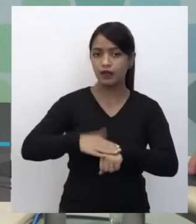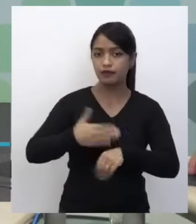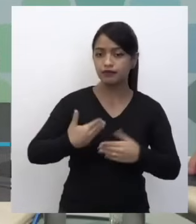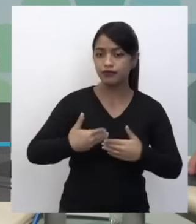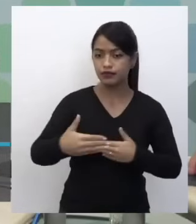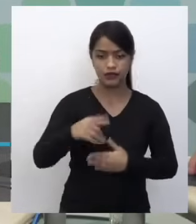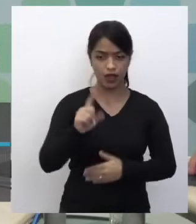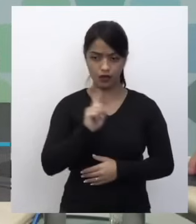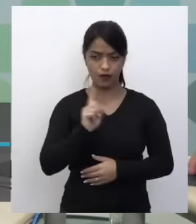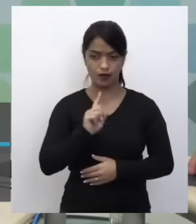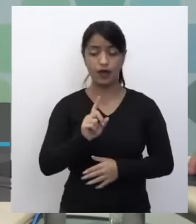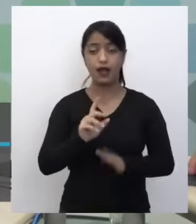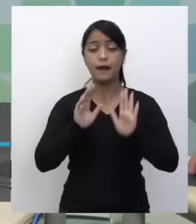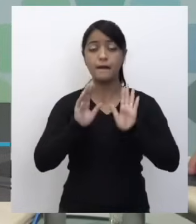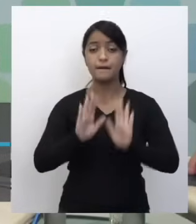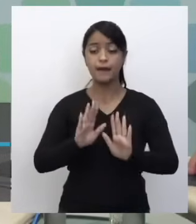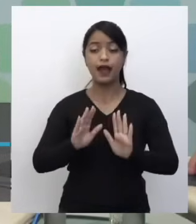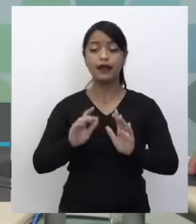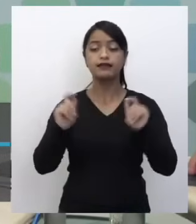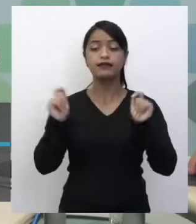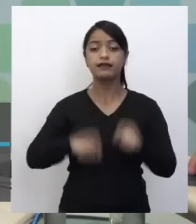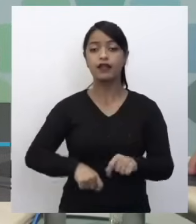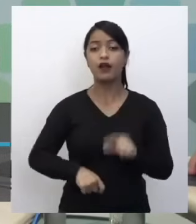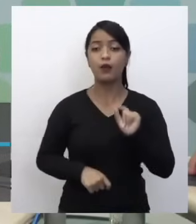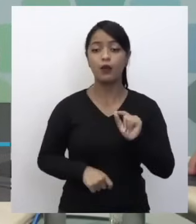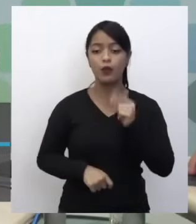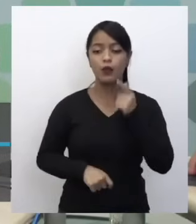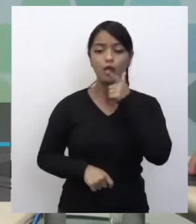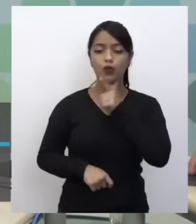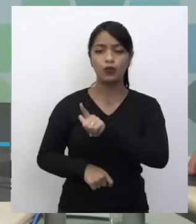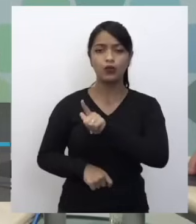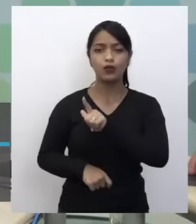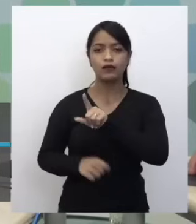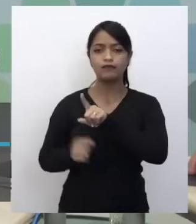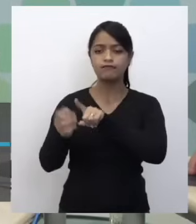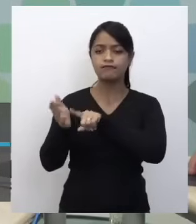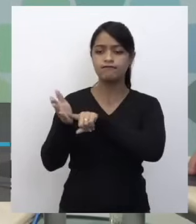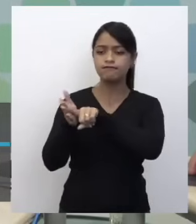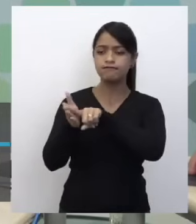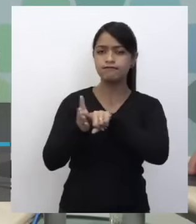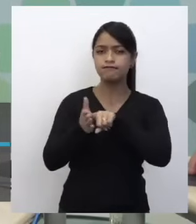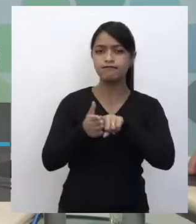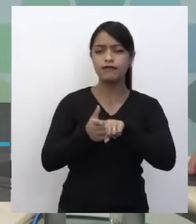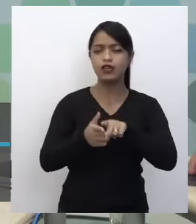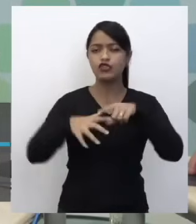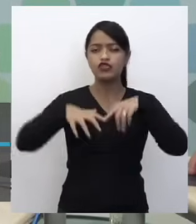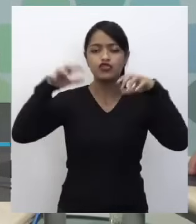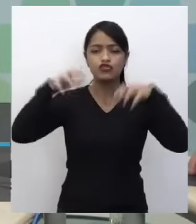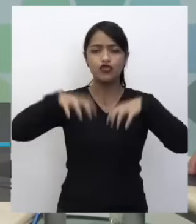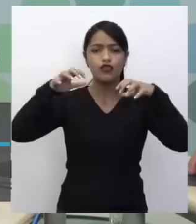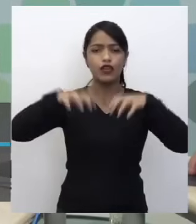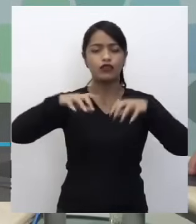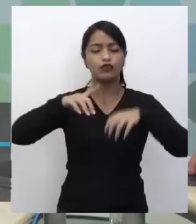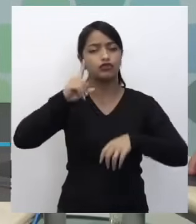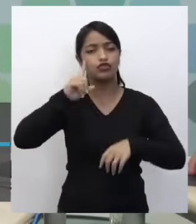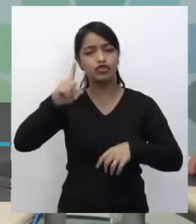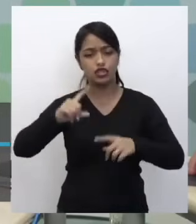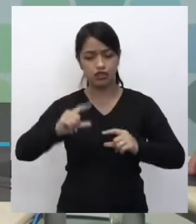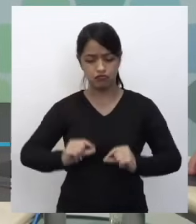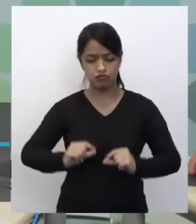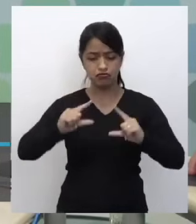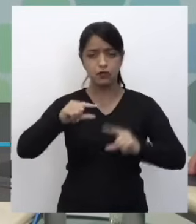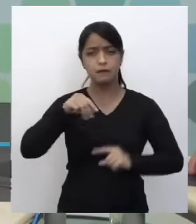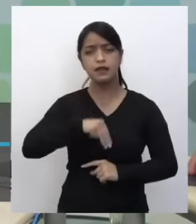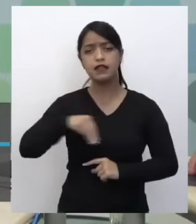mas ele é capaz de fazer a captação e a análise de quanto choveu em milímetro naquele dia, naquela noite,